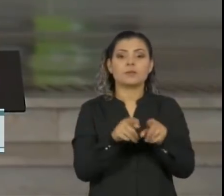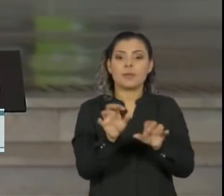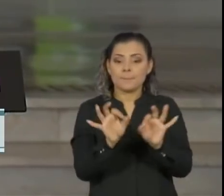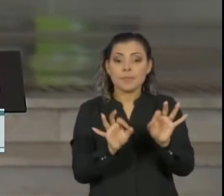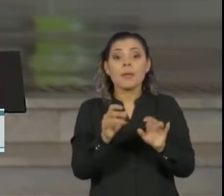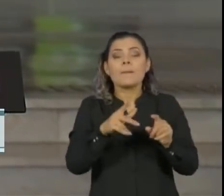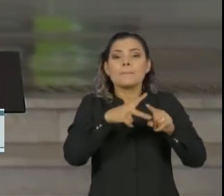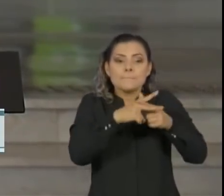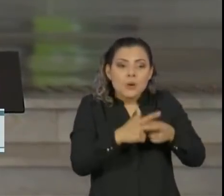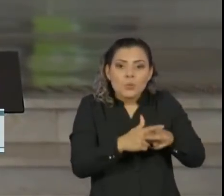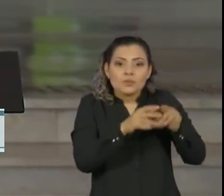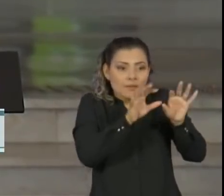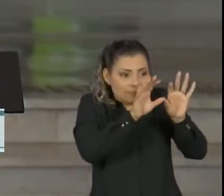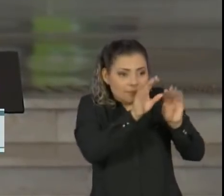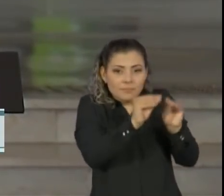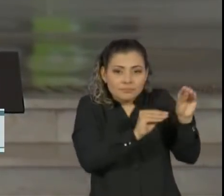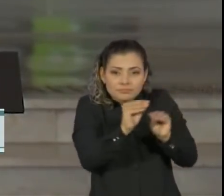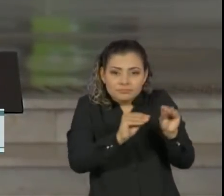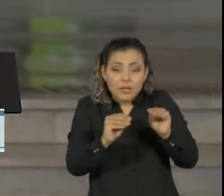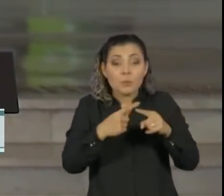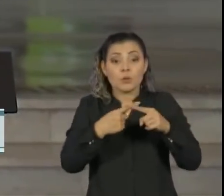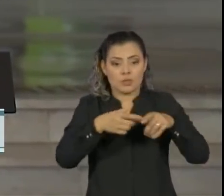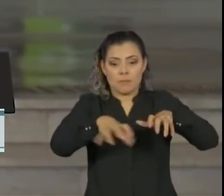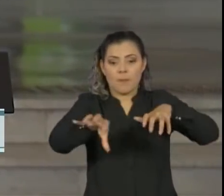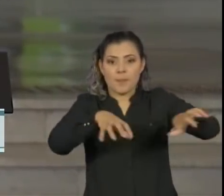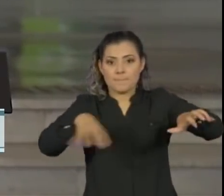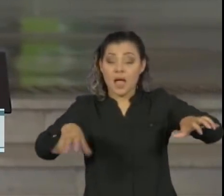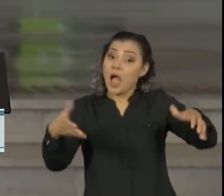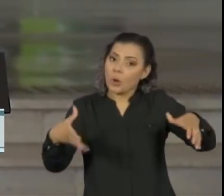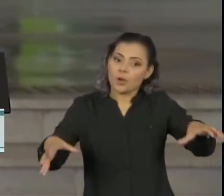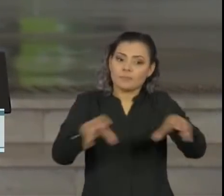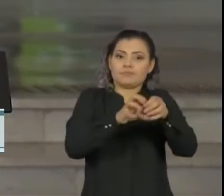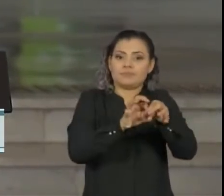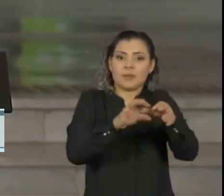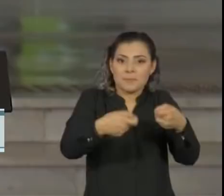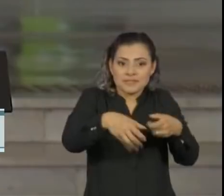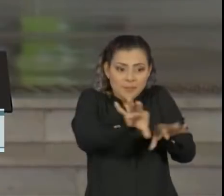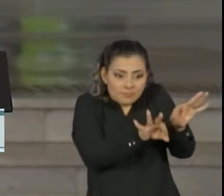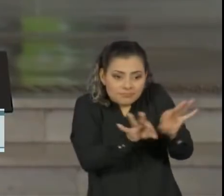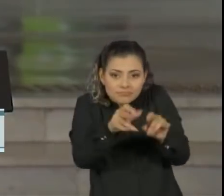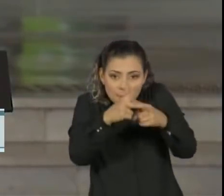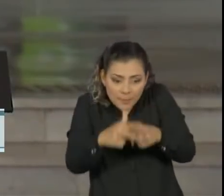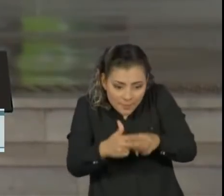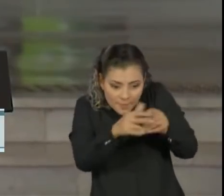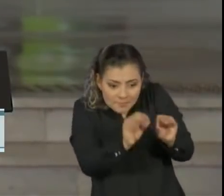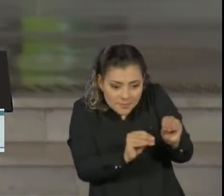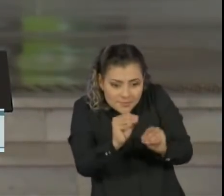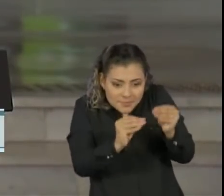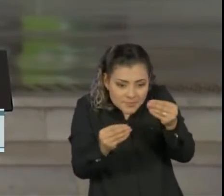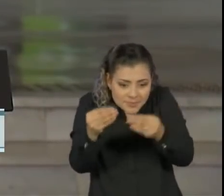montagem, estão já desde sexta-feira em montagem, calibração e